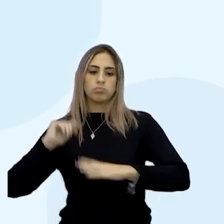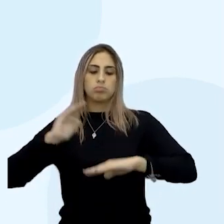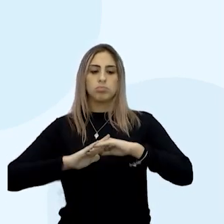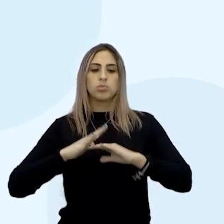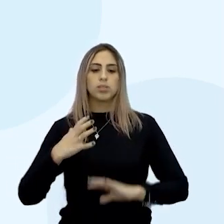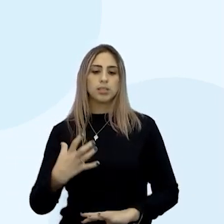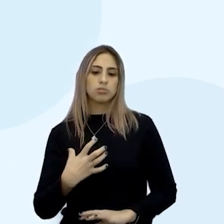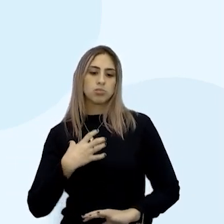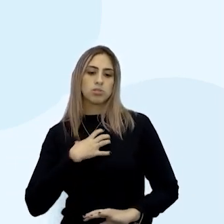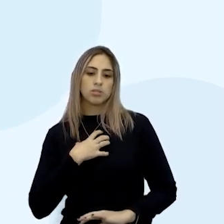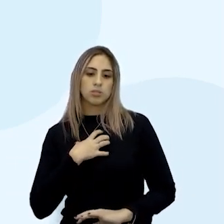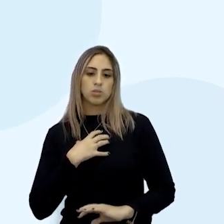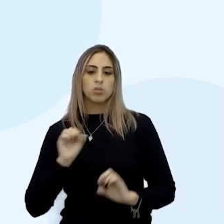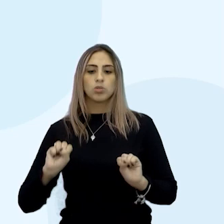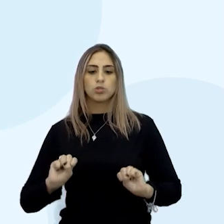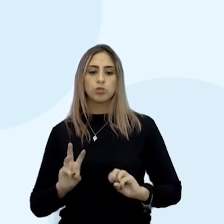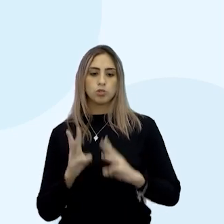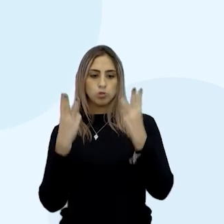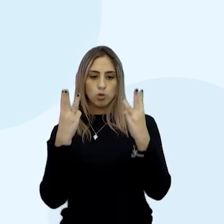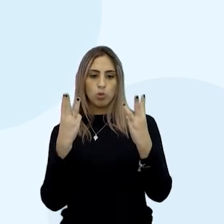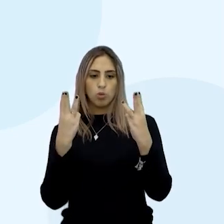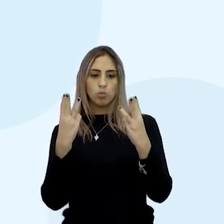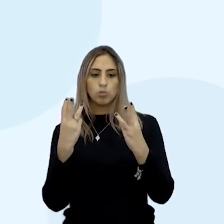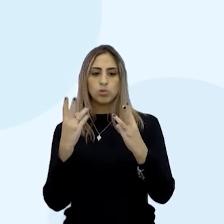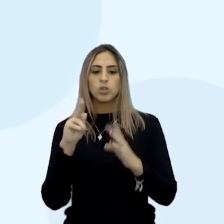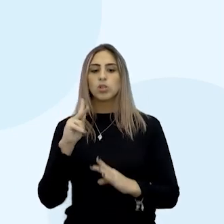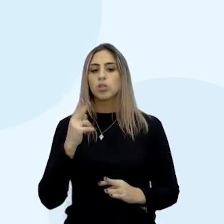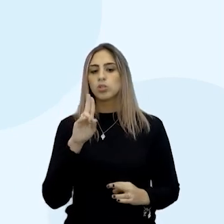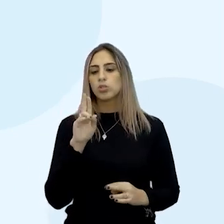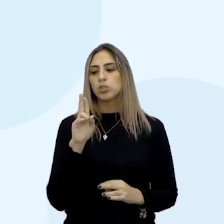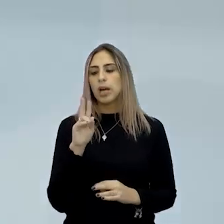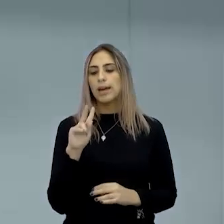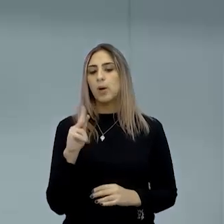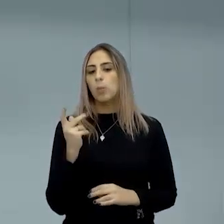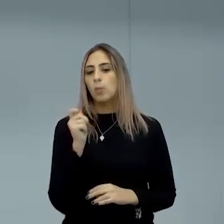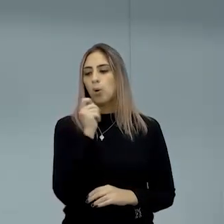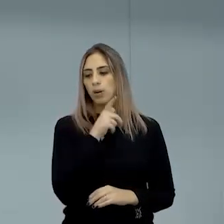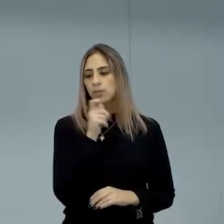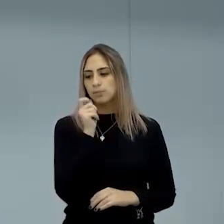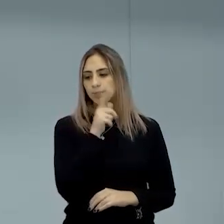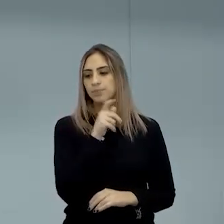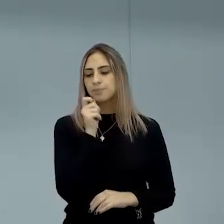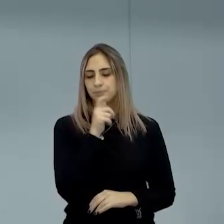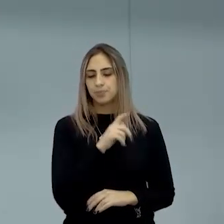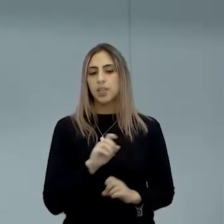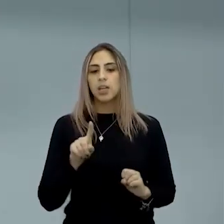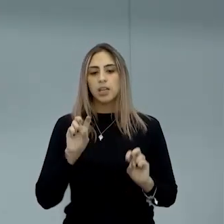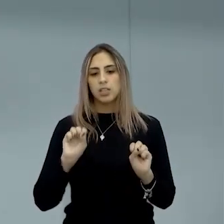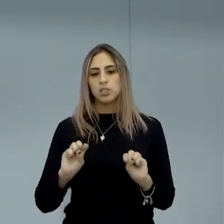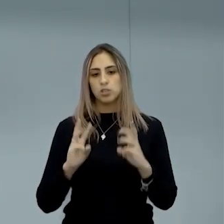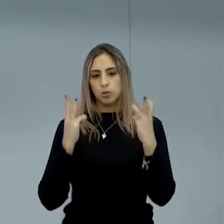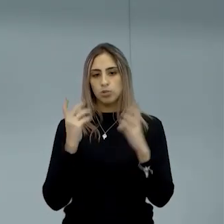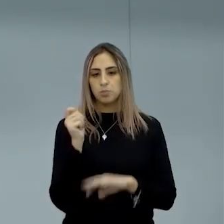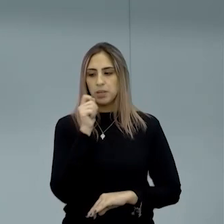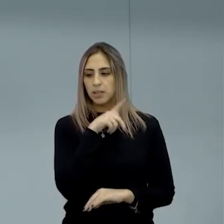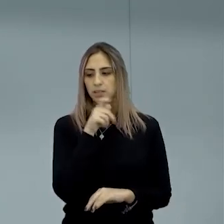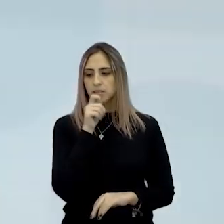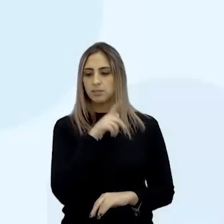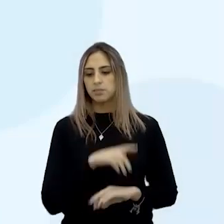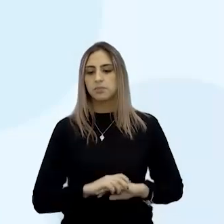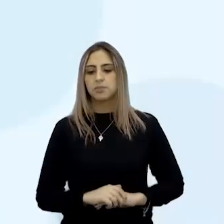de humor denominado stand-up comedy. Eu tenho uma perguntinha para deixar para vocês, pode colocar para